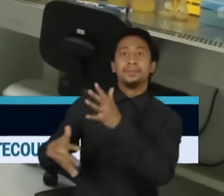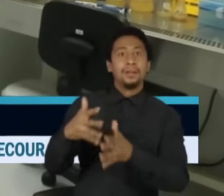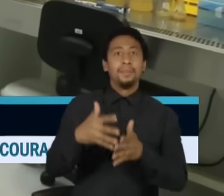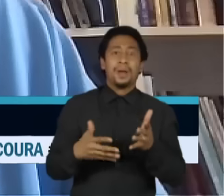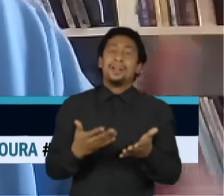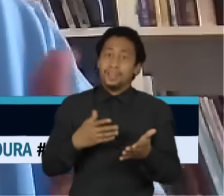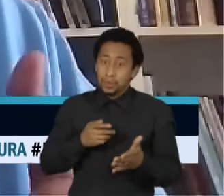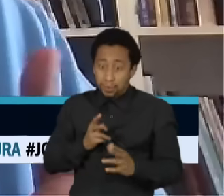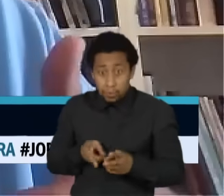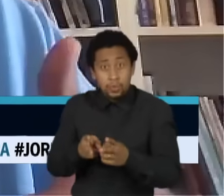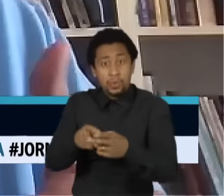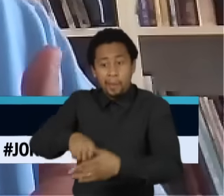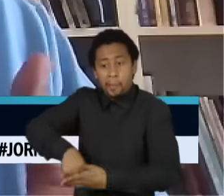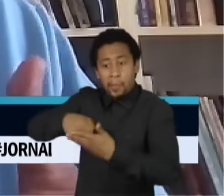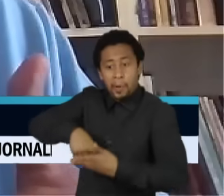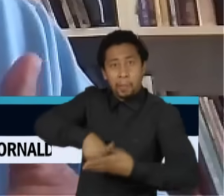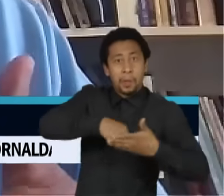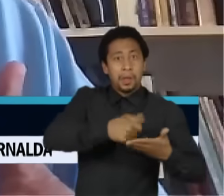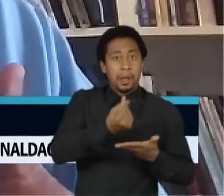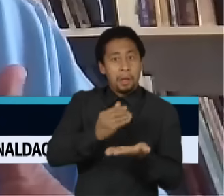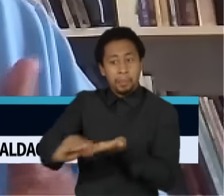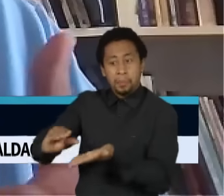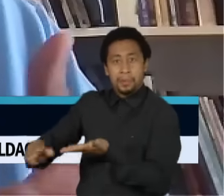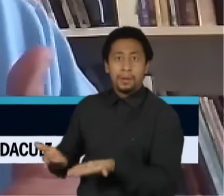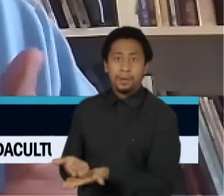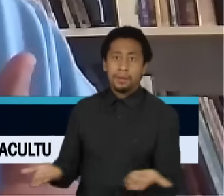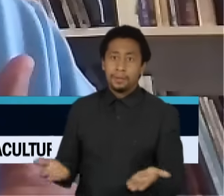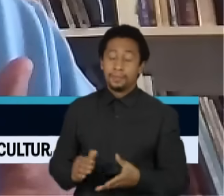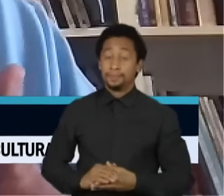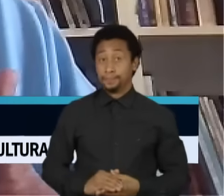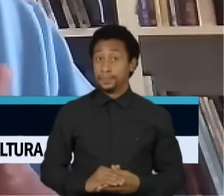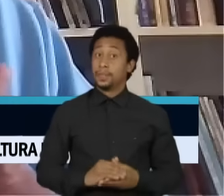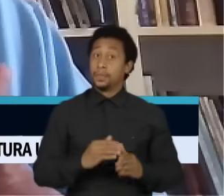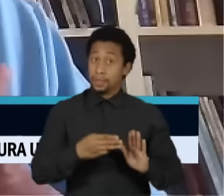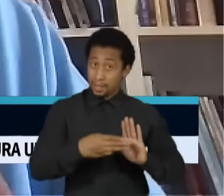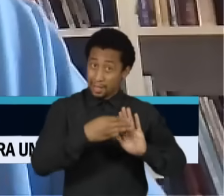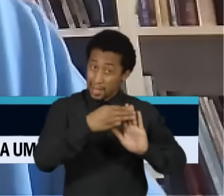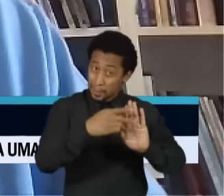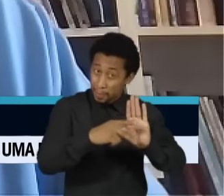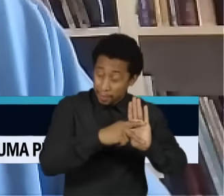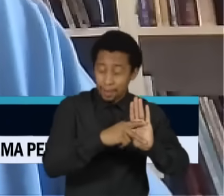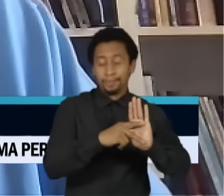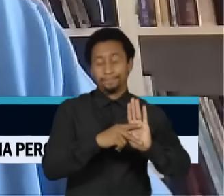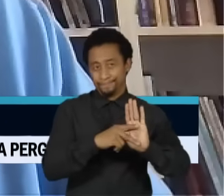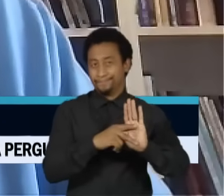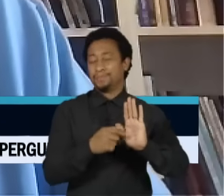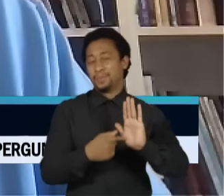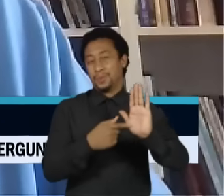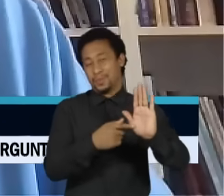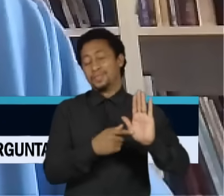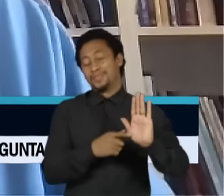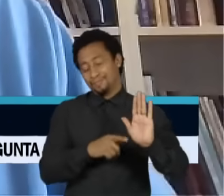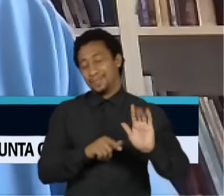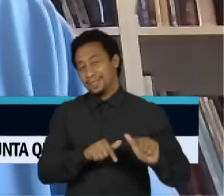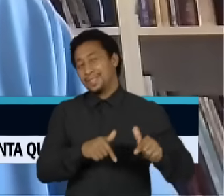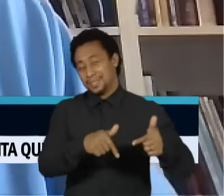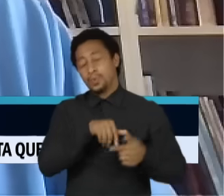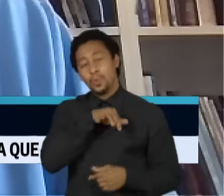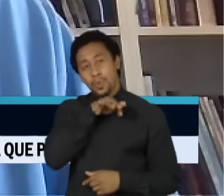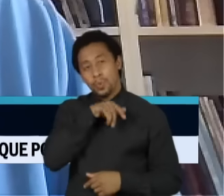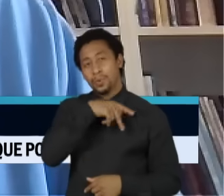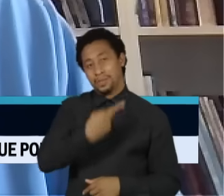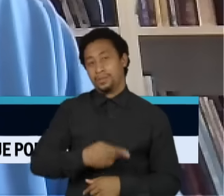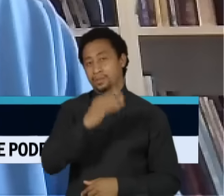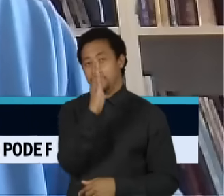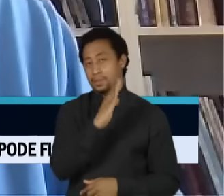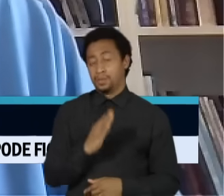recursos. Eu acho que essa MP ela tem um simbolismo muito ruim pro Brasil, porque é o desprezo da